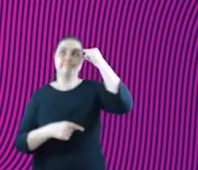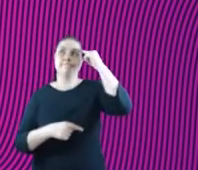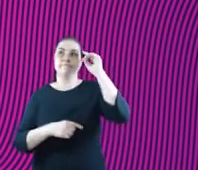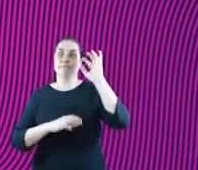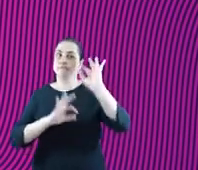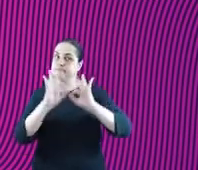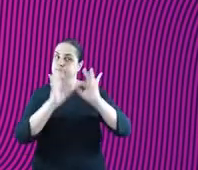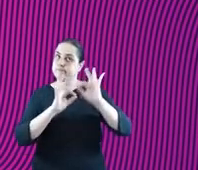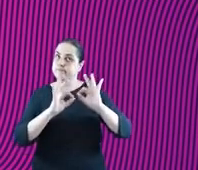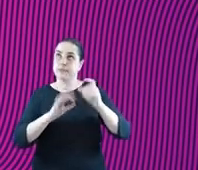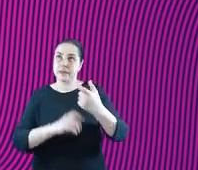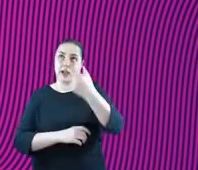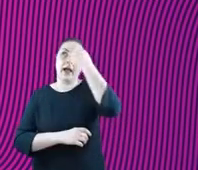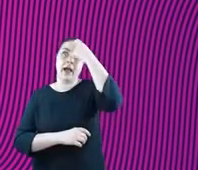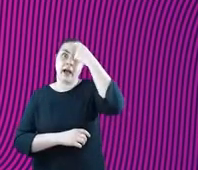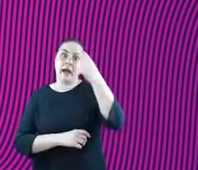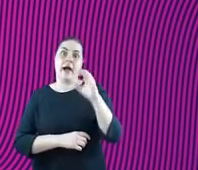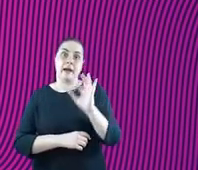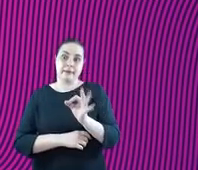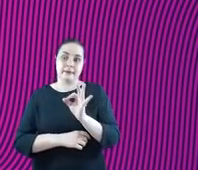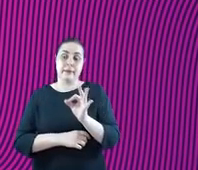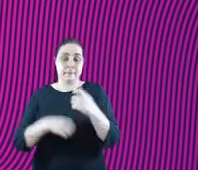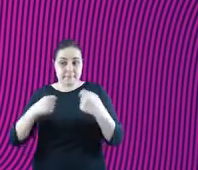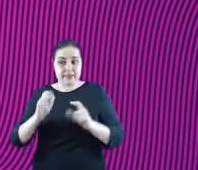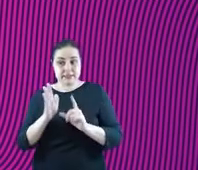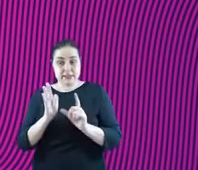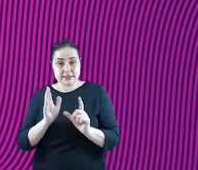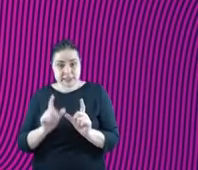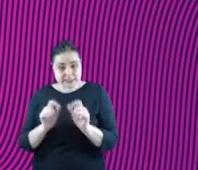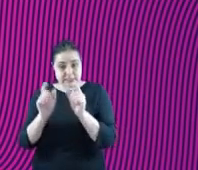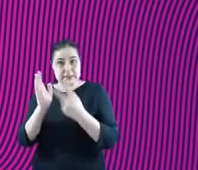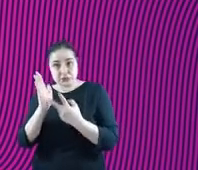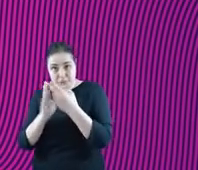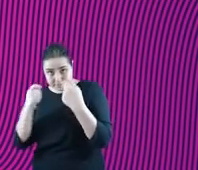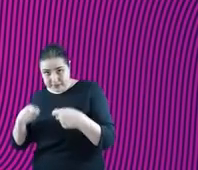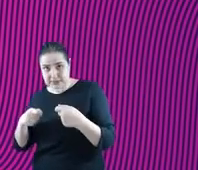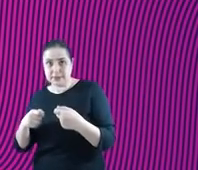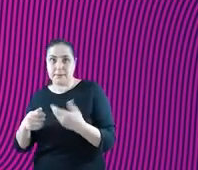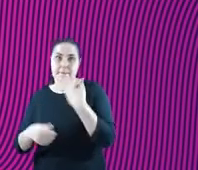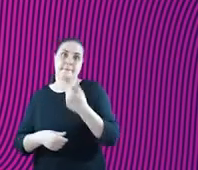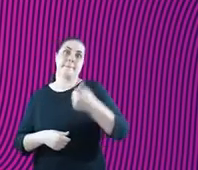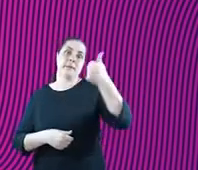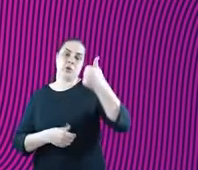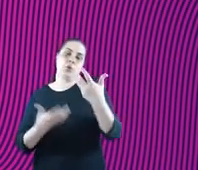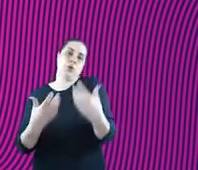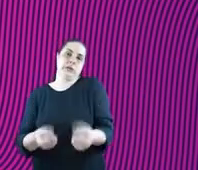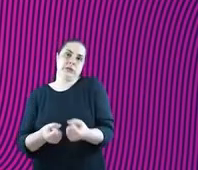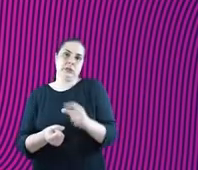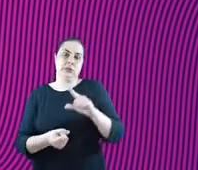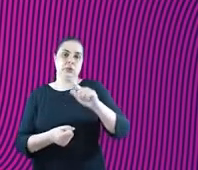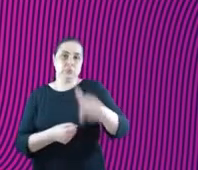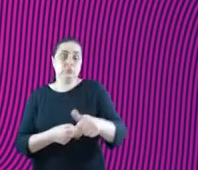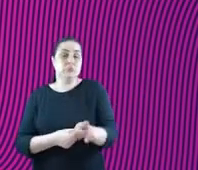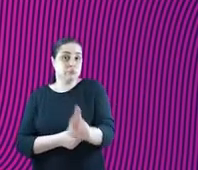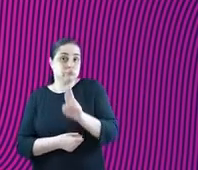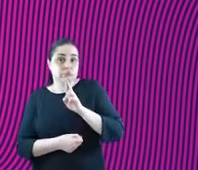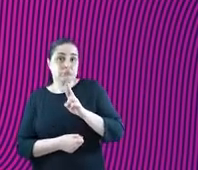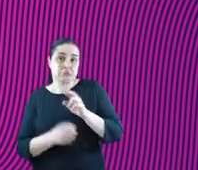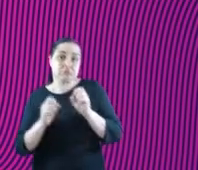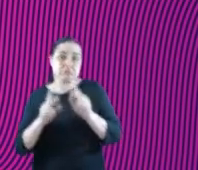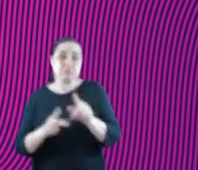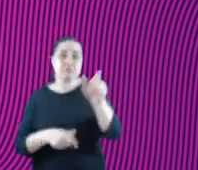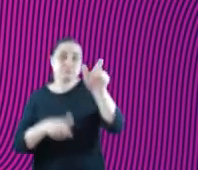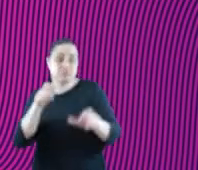contratura, explicar, olha, a contratura ela é normal de acontecer, não é com você ou só com você que teve câncer de mama.